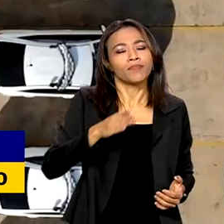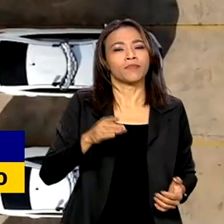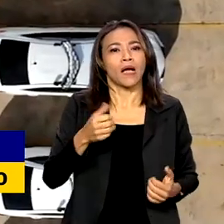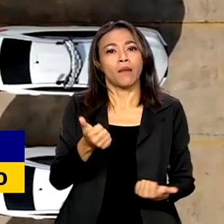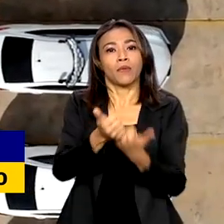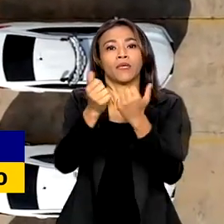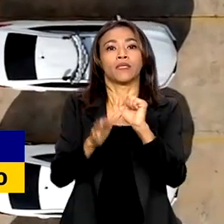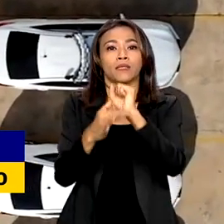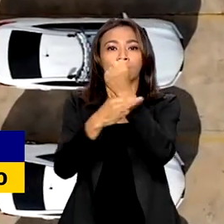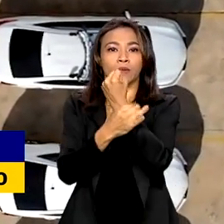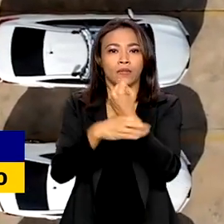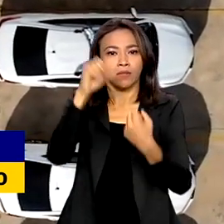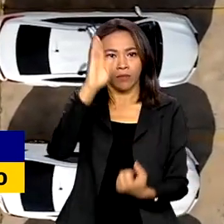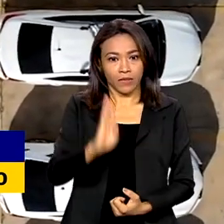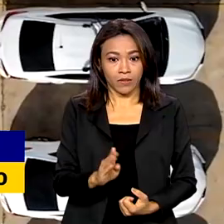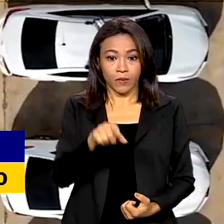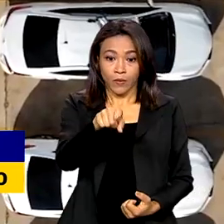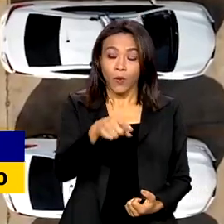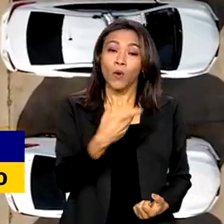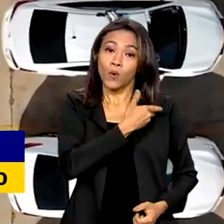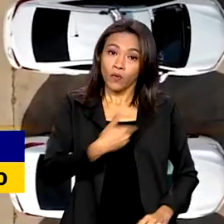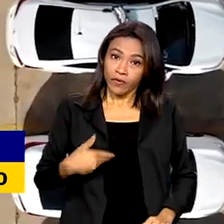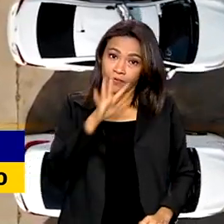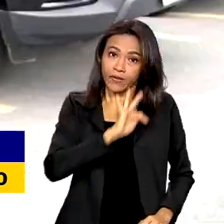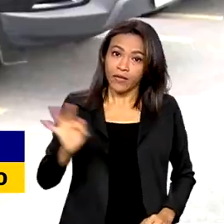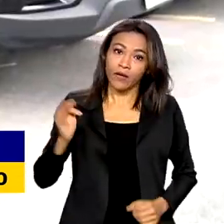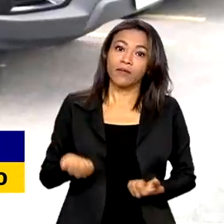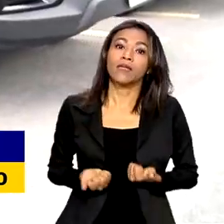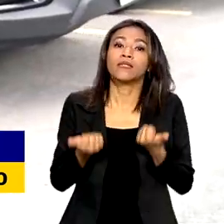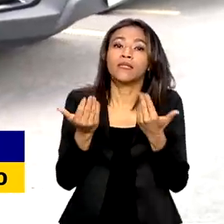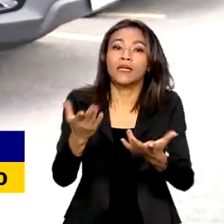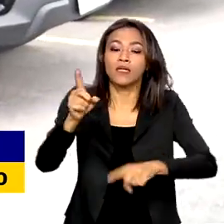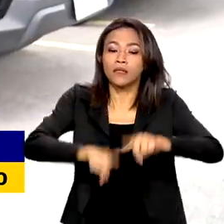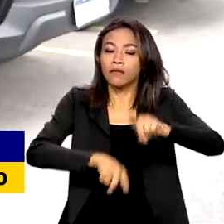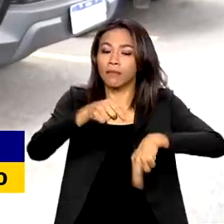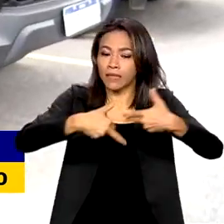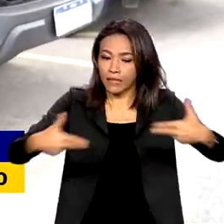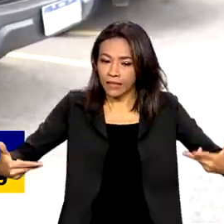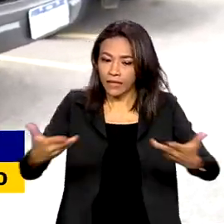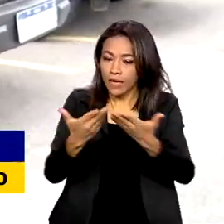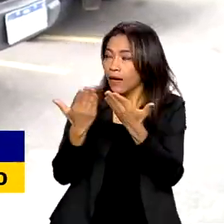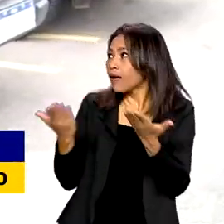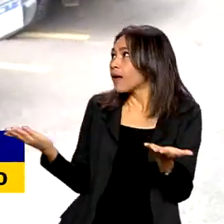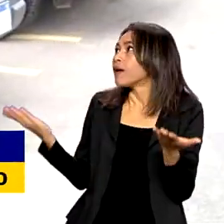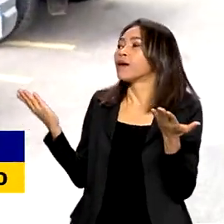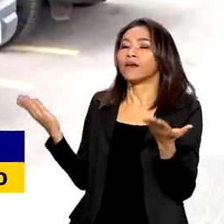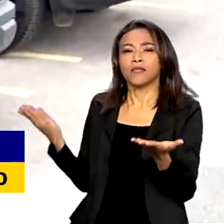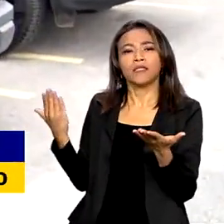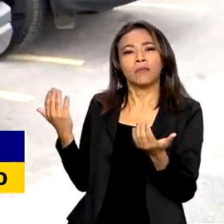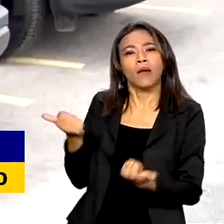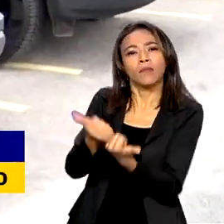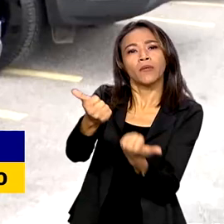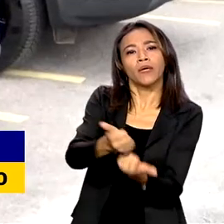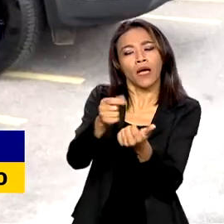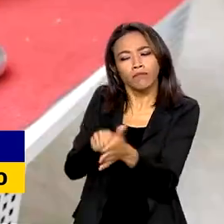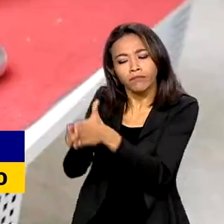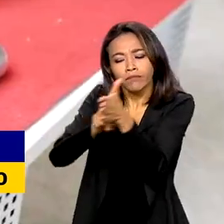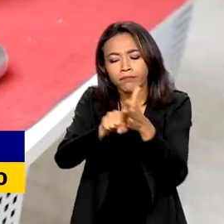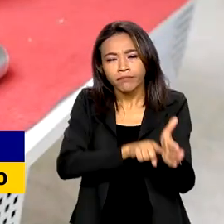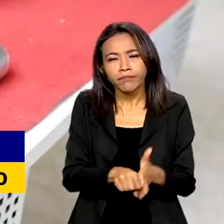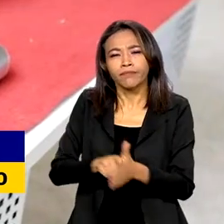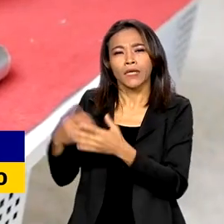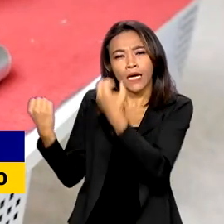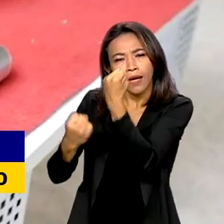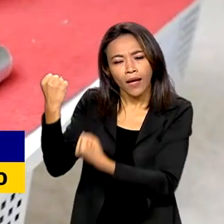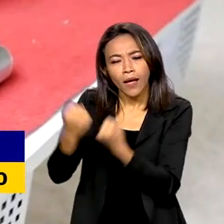Brasil o governo federal vem entregando equipamentos para policiamento ostensivo e investigações são viaturas